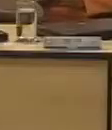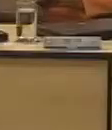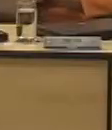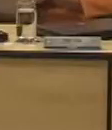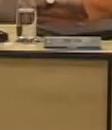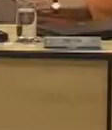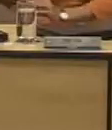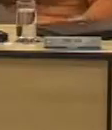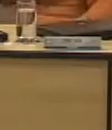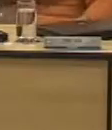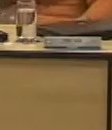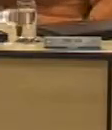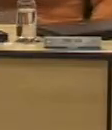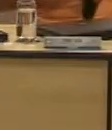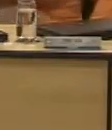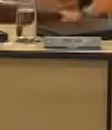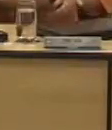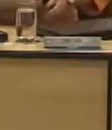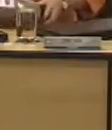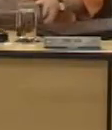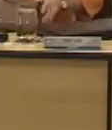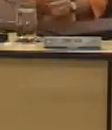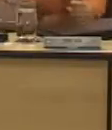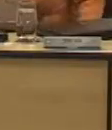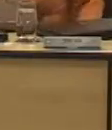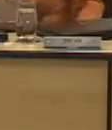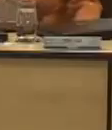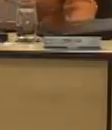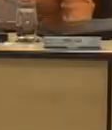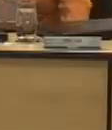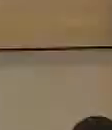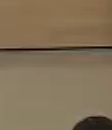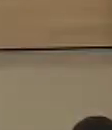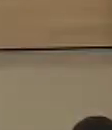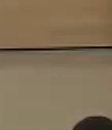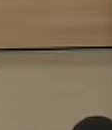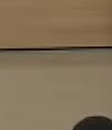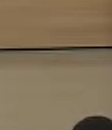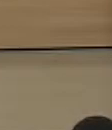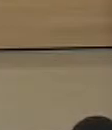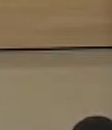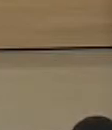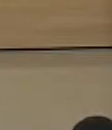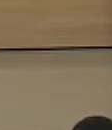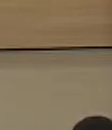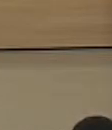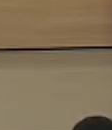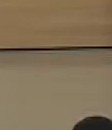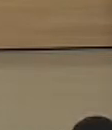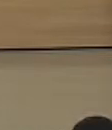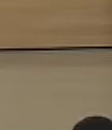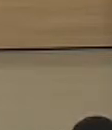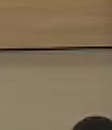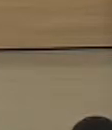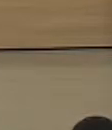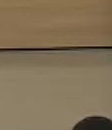Com a palavra, o vereador Jorge de Freitas. Rapidamente, senhor presidente, senhoras vereadoras, senhores vereadores, por presente, realmente